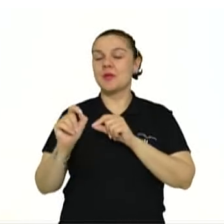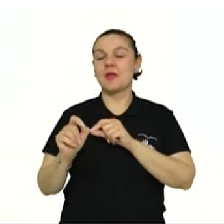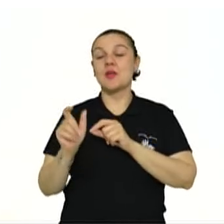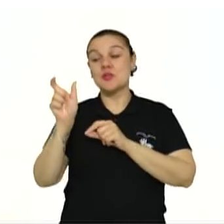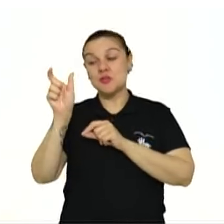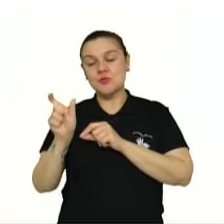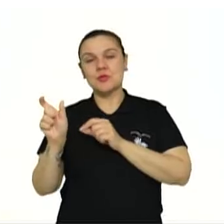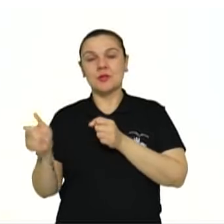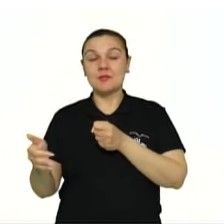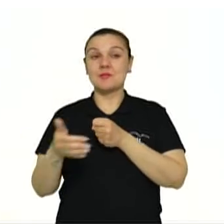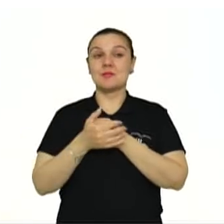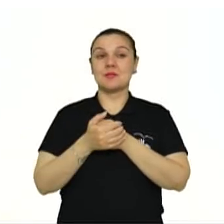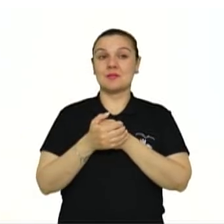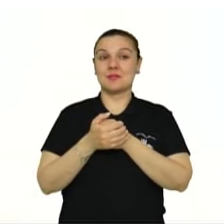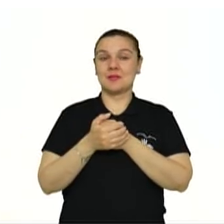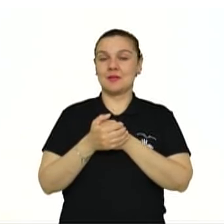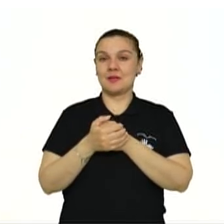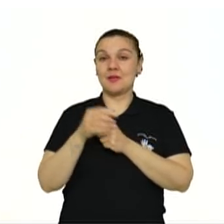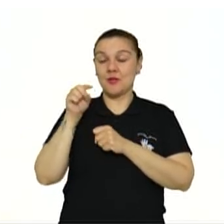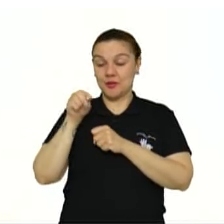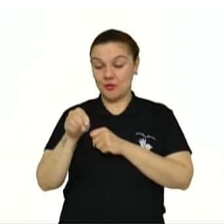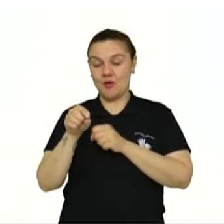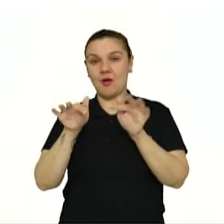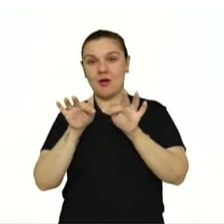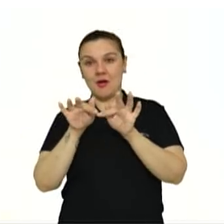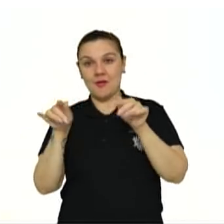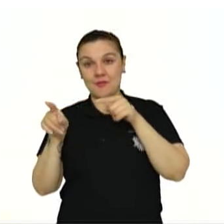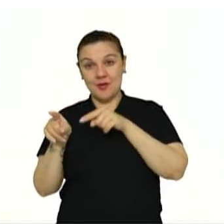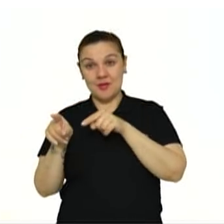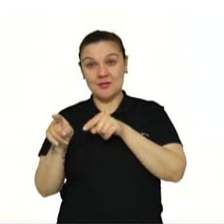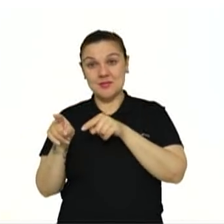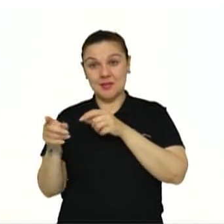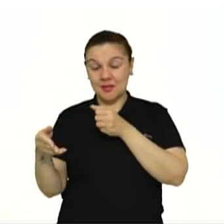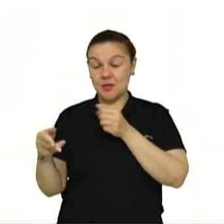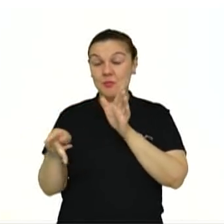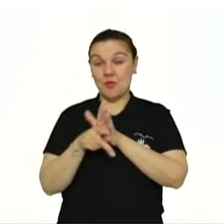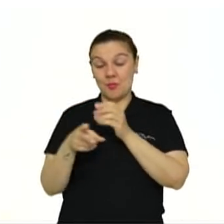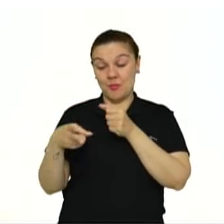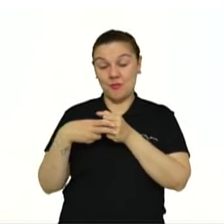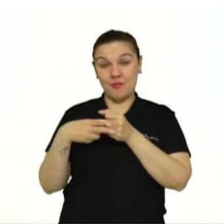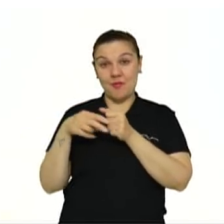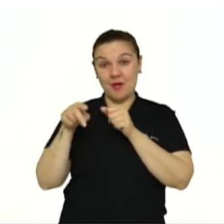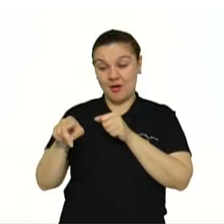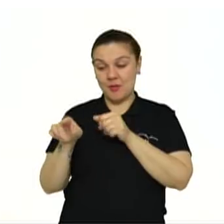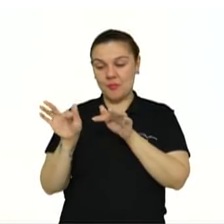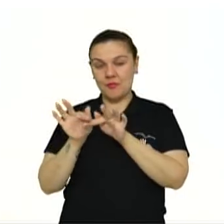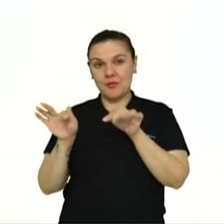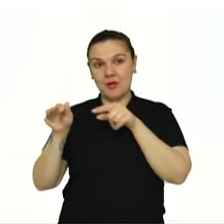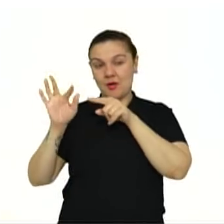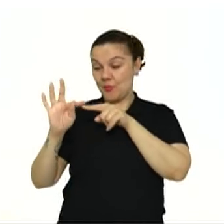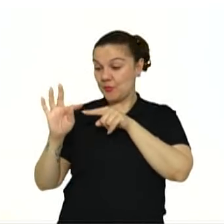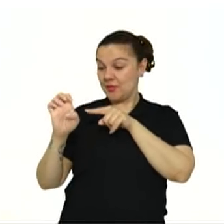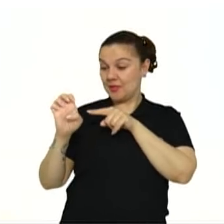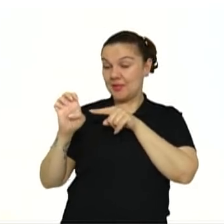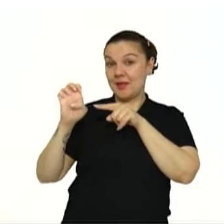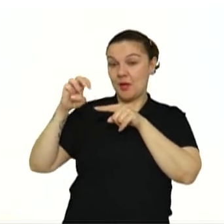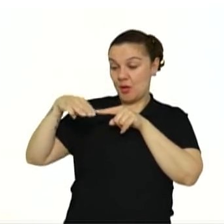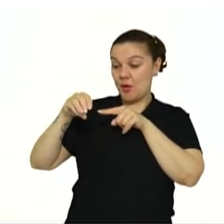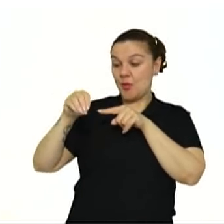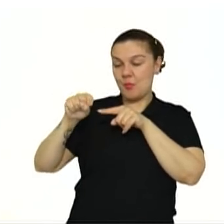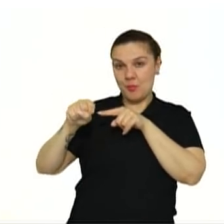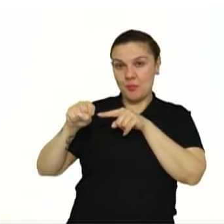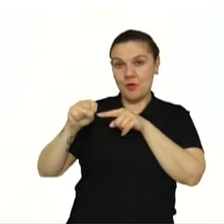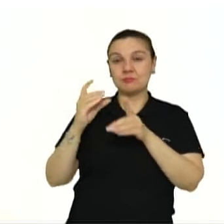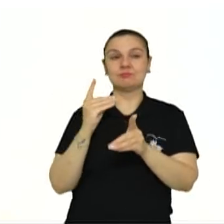sujeito desinencial. Então, esse finalzinho aqui do verbo, ele possibilita que eu consiga localizar